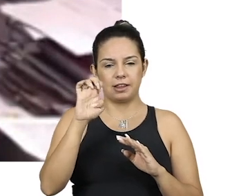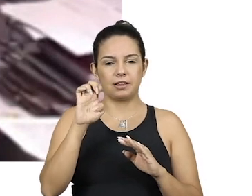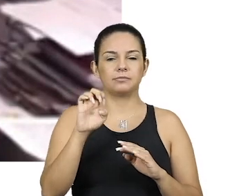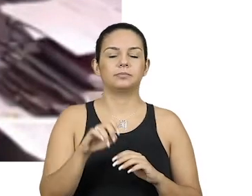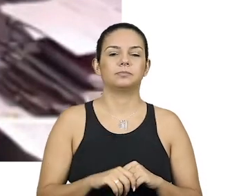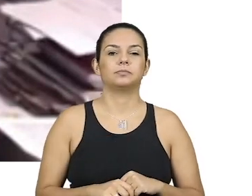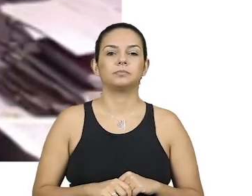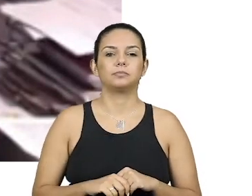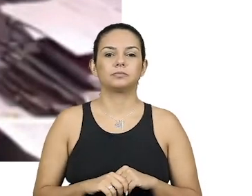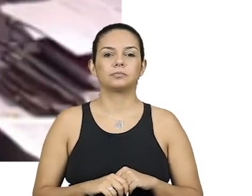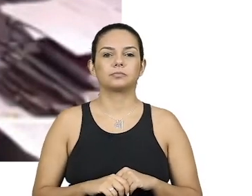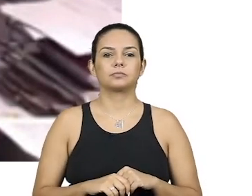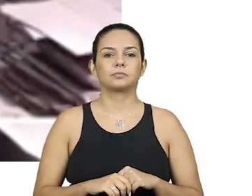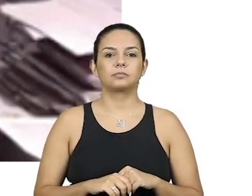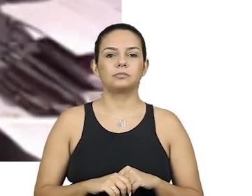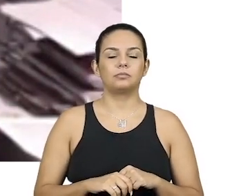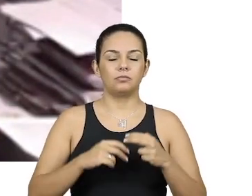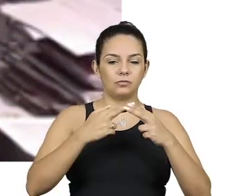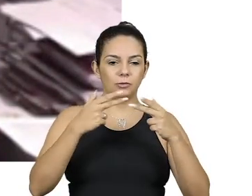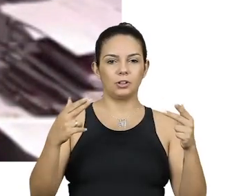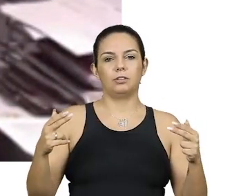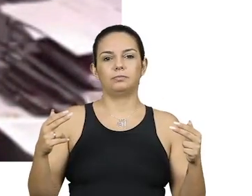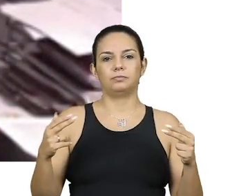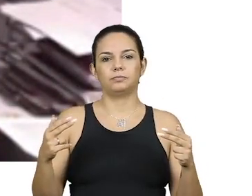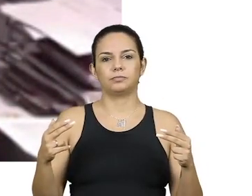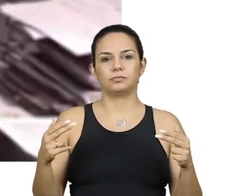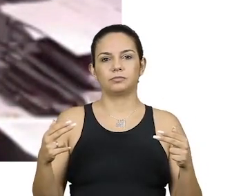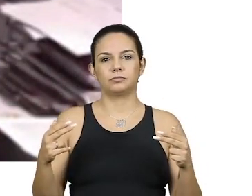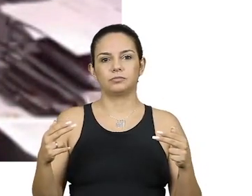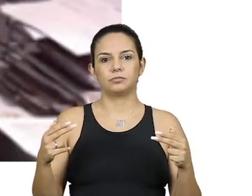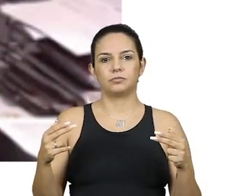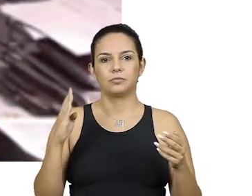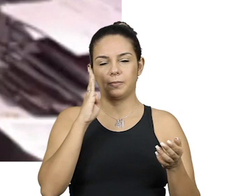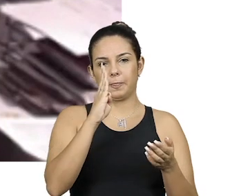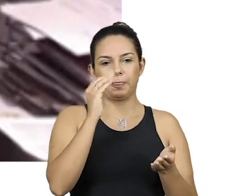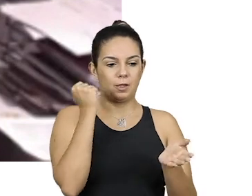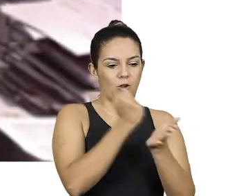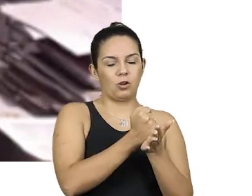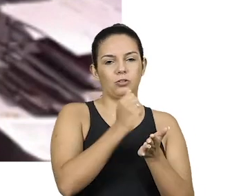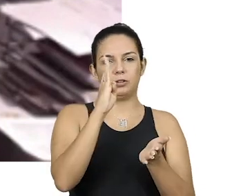eu ponho várias coisas no rótulo de barbárie.